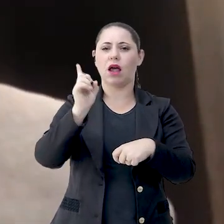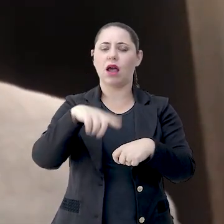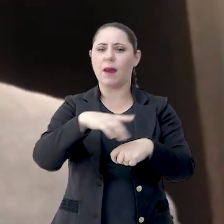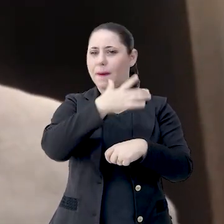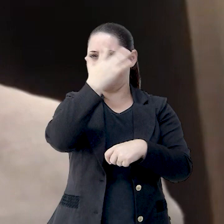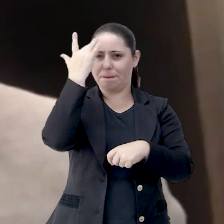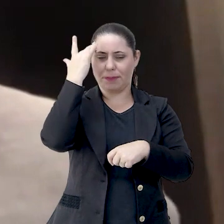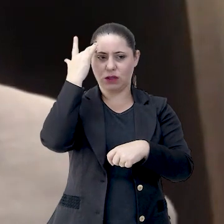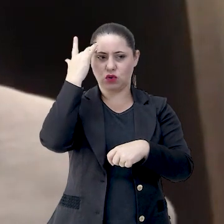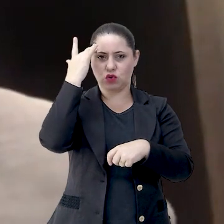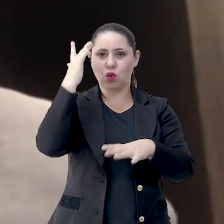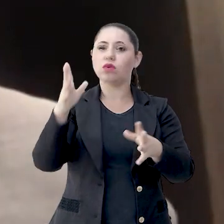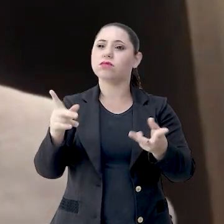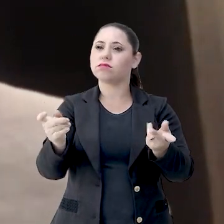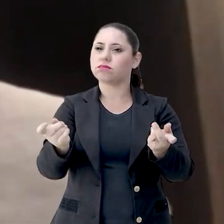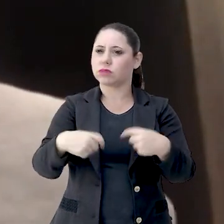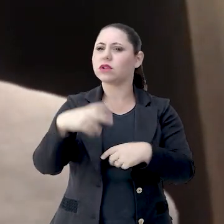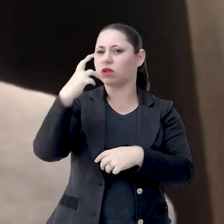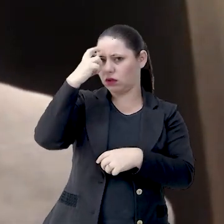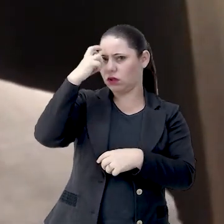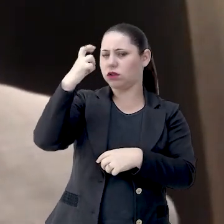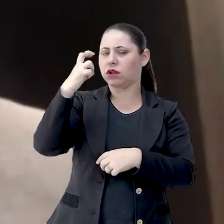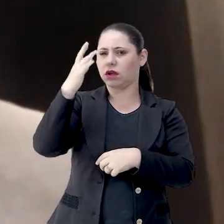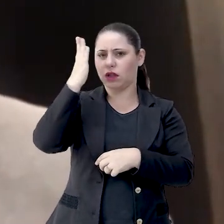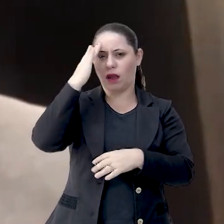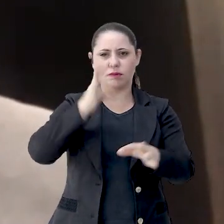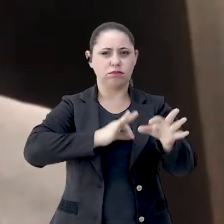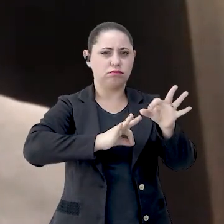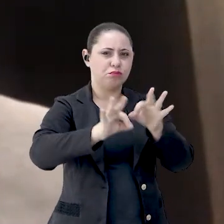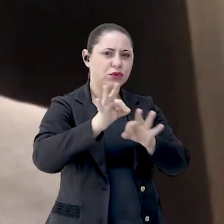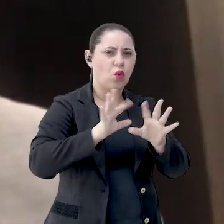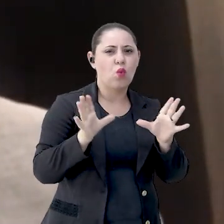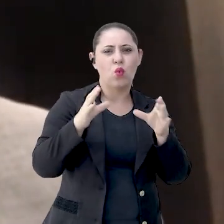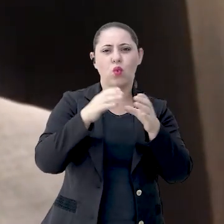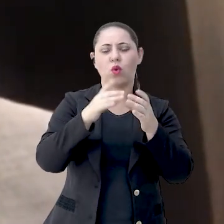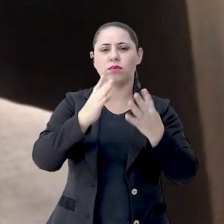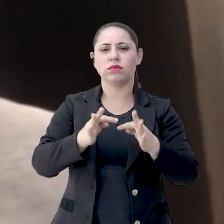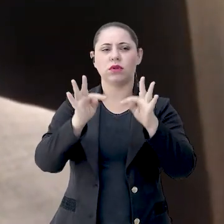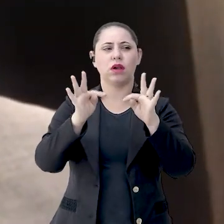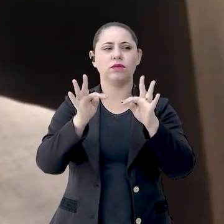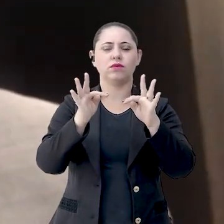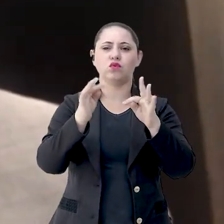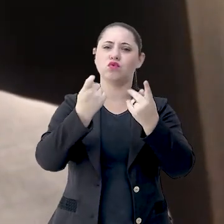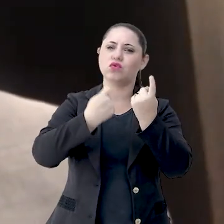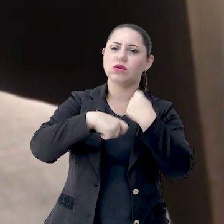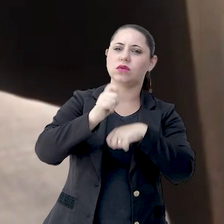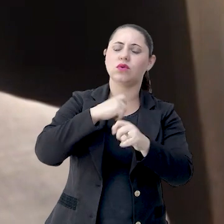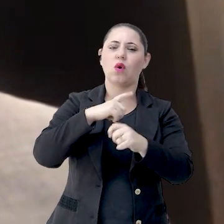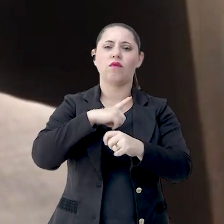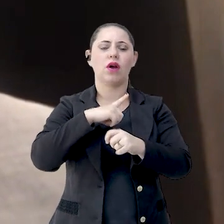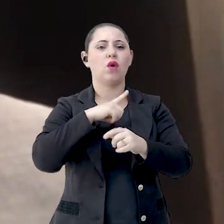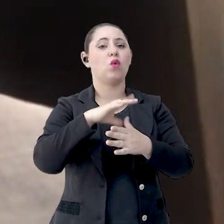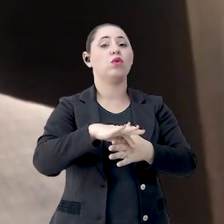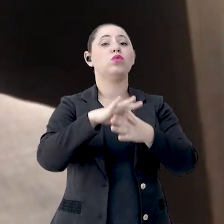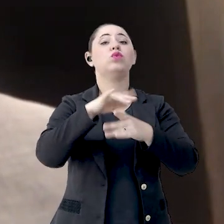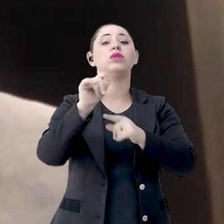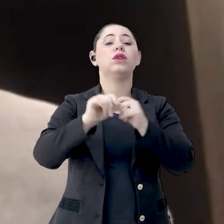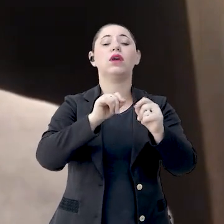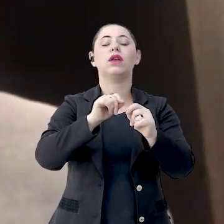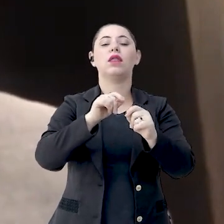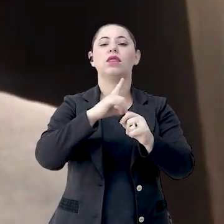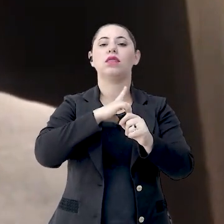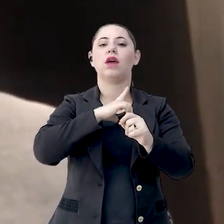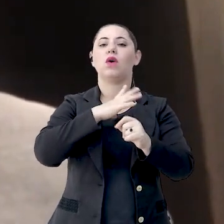cercar são de pessoas competentes. Na formação da sua equipe técnica, o gestor deve